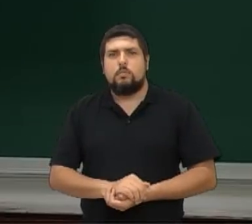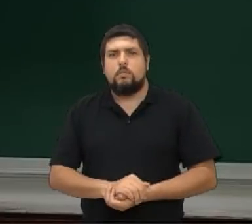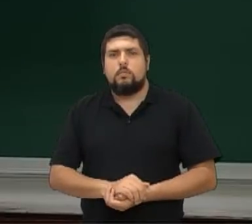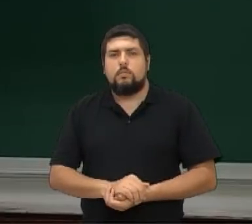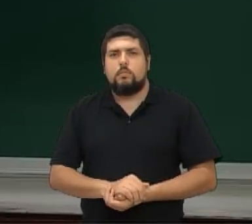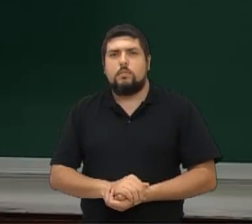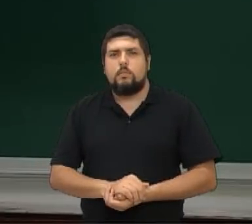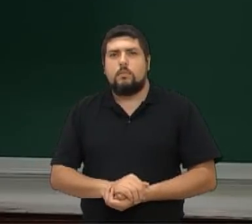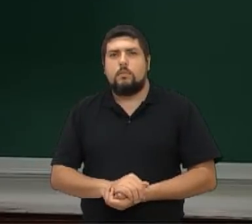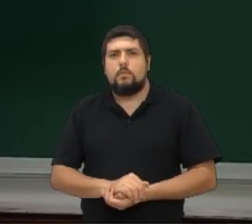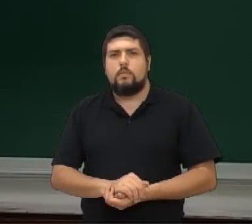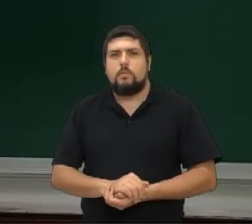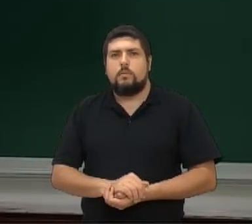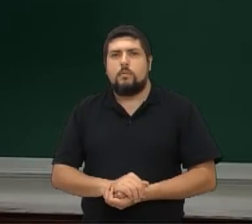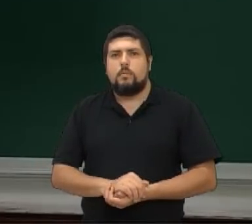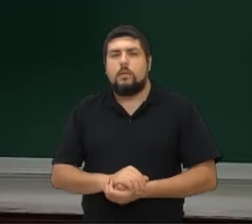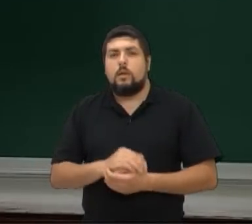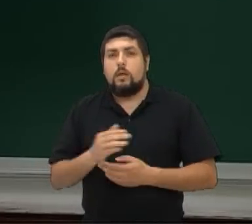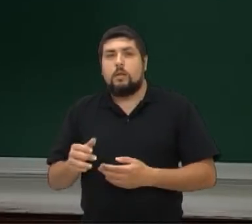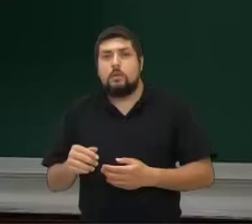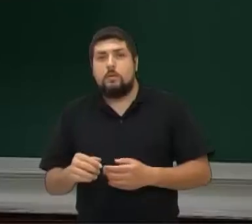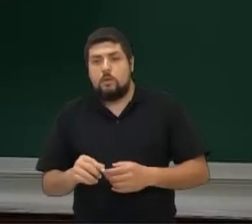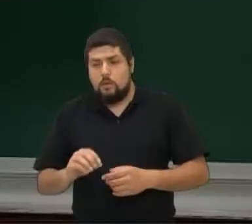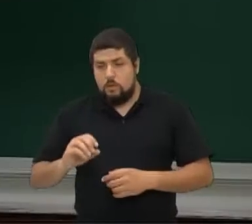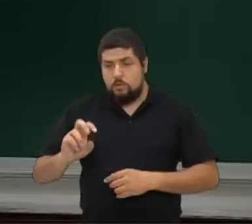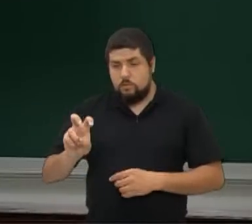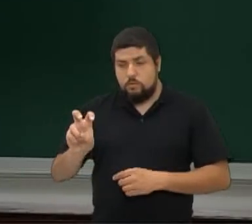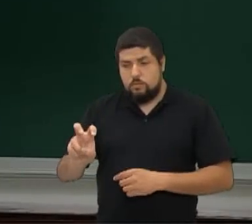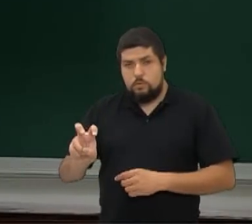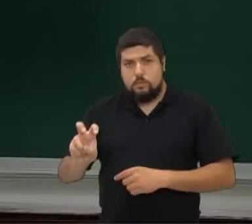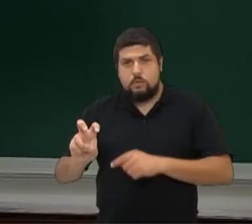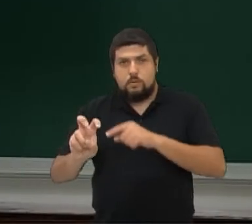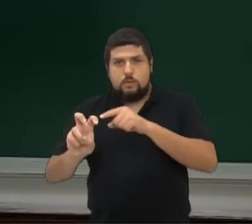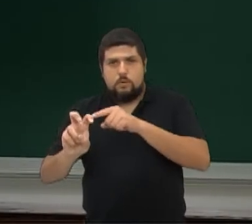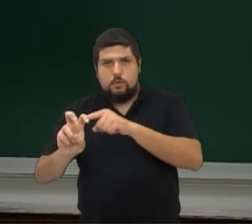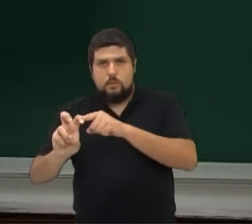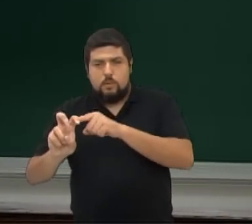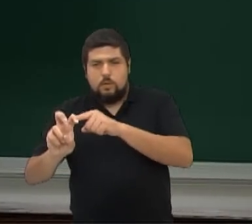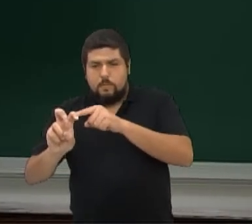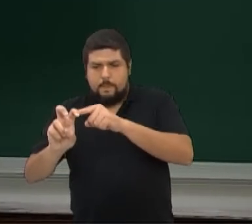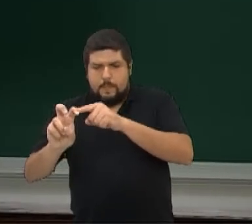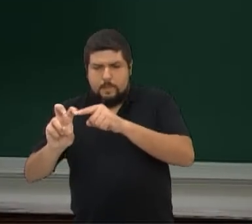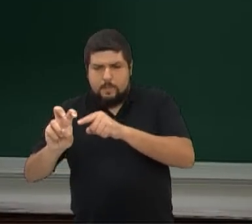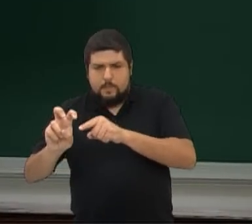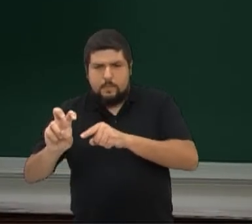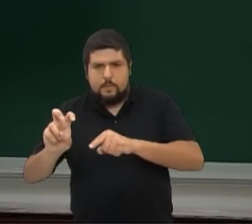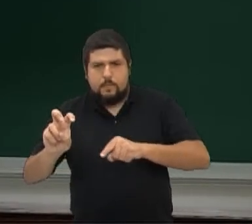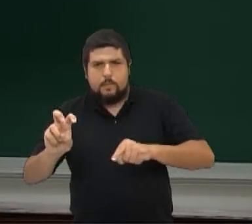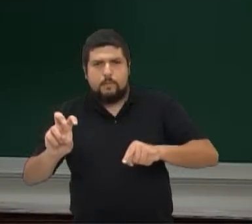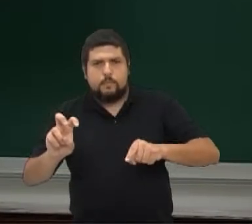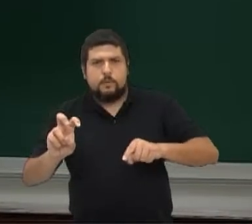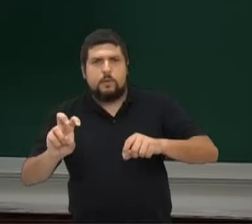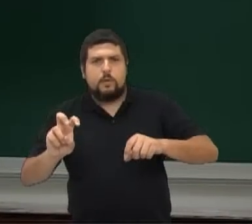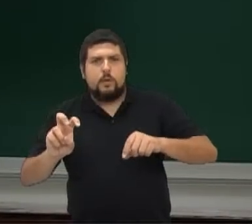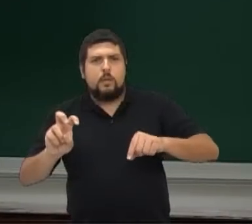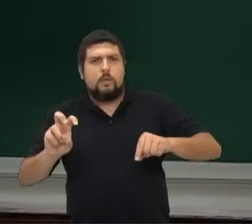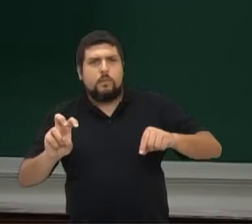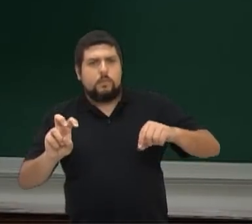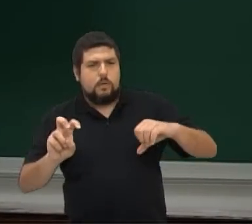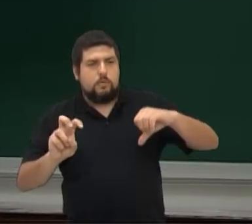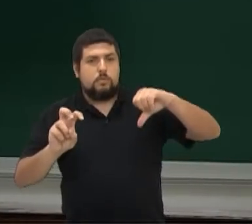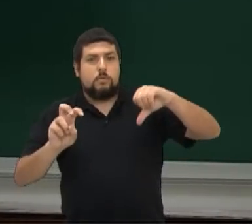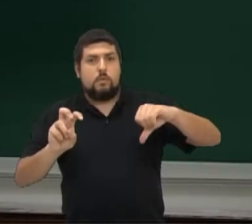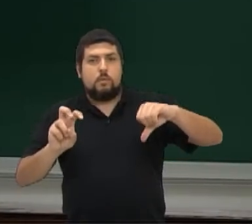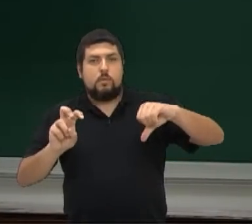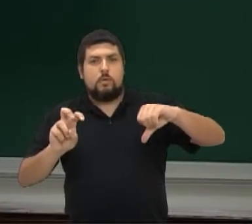vai andar quando ele sair do número 5, né, e for até o número 9, tá?